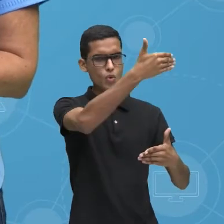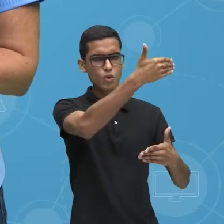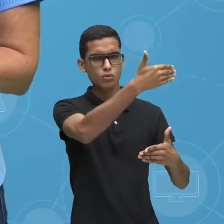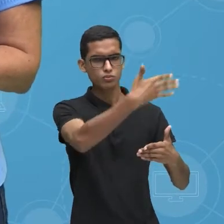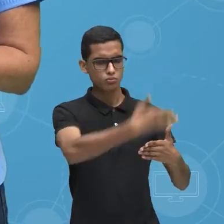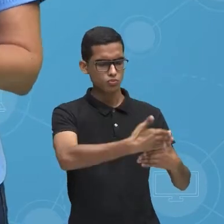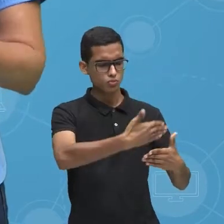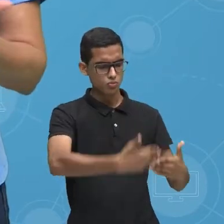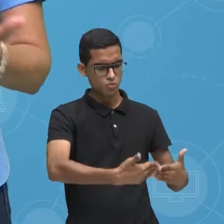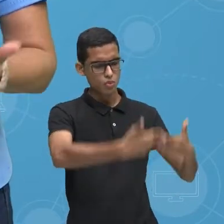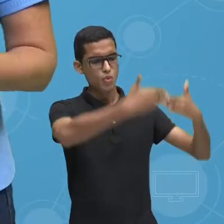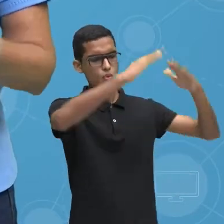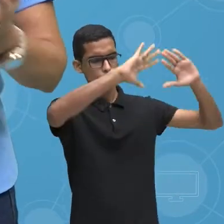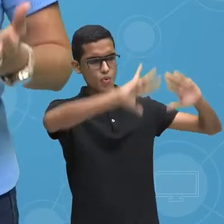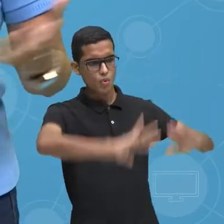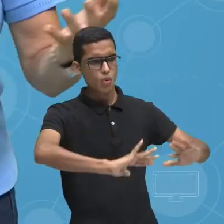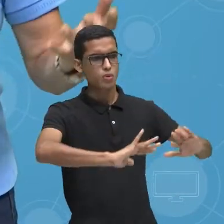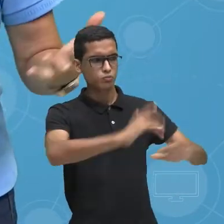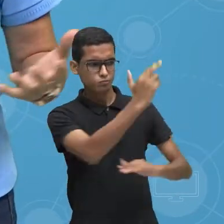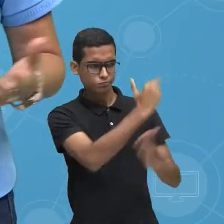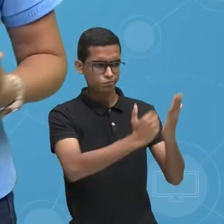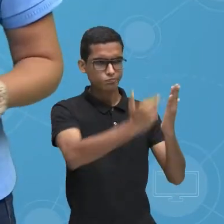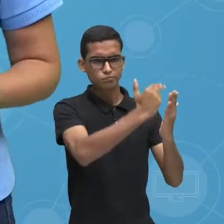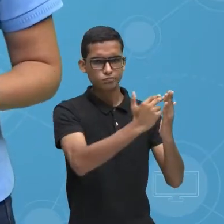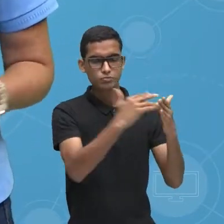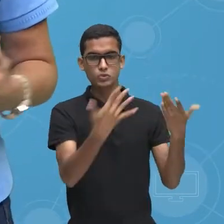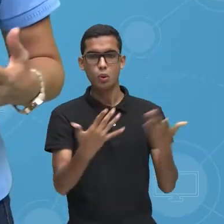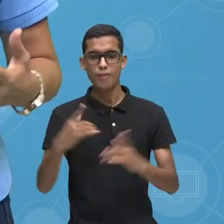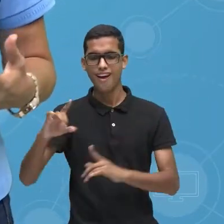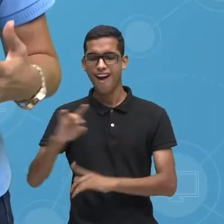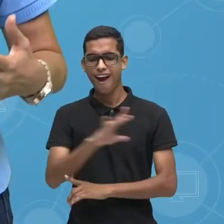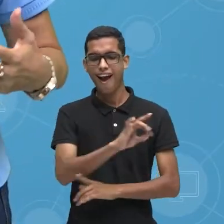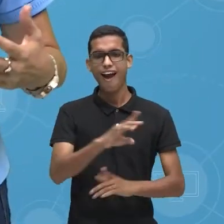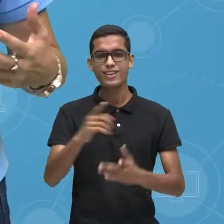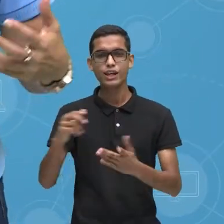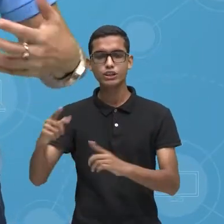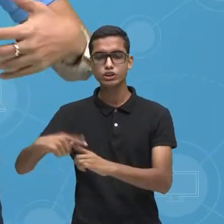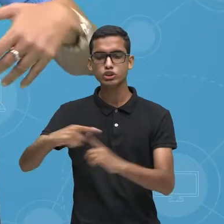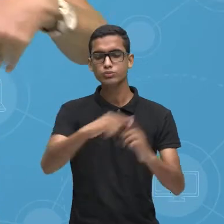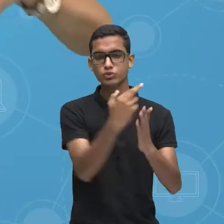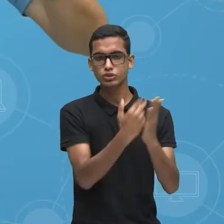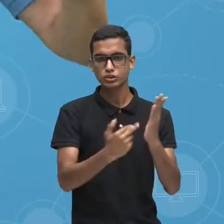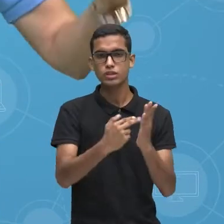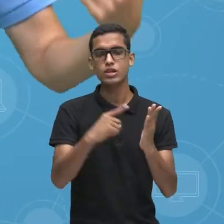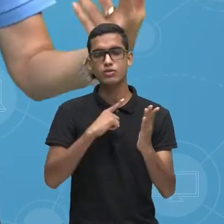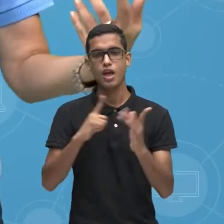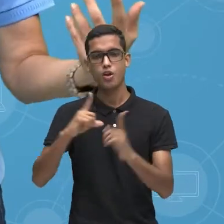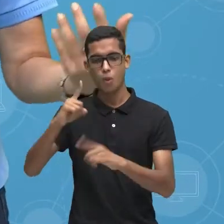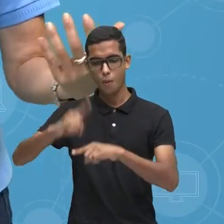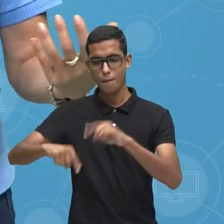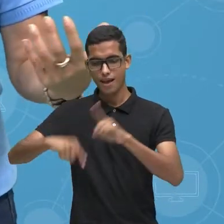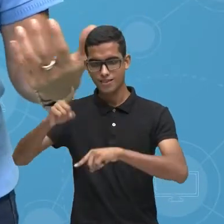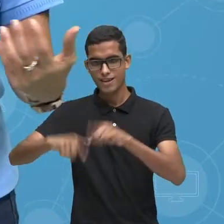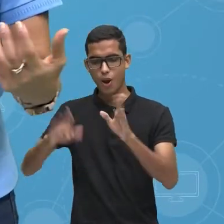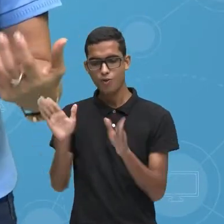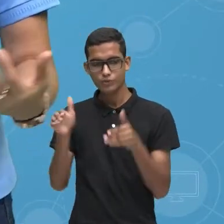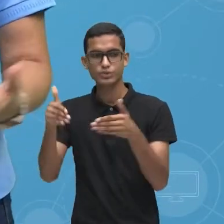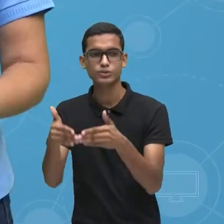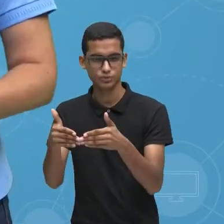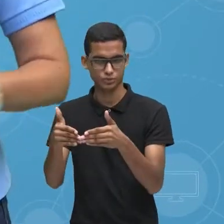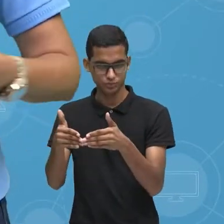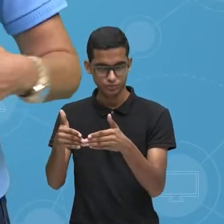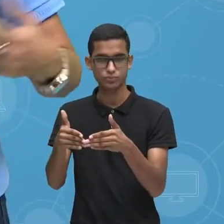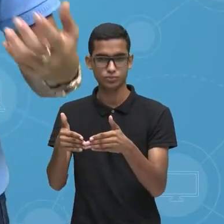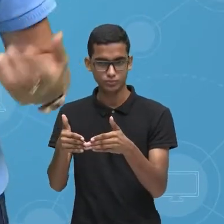adequado. Então, é importante que vocês conheçam um pouco esses materiais. Então, existem várias técnicas de